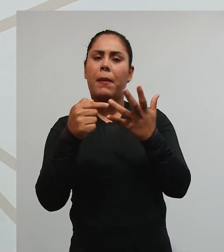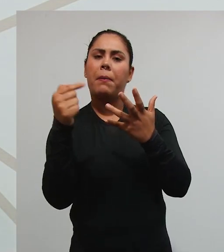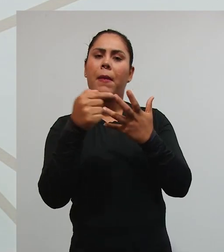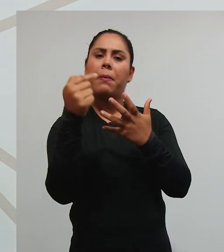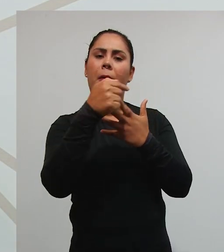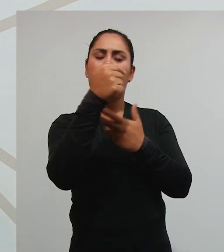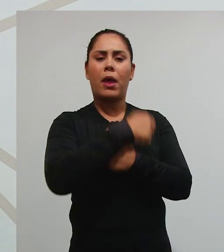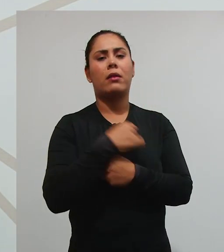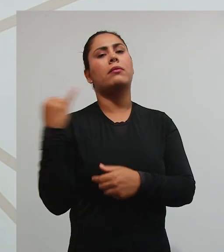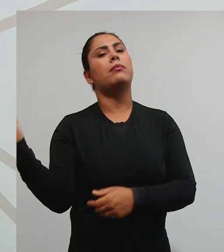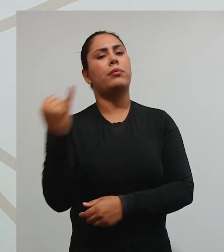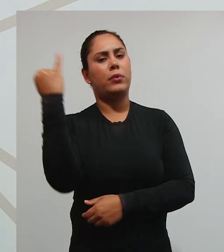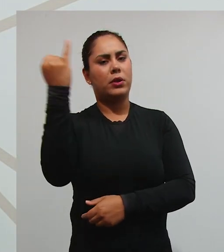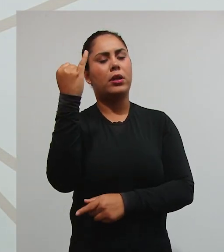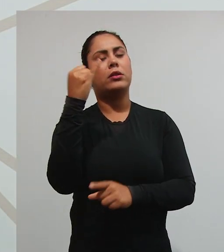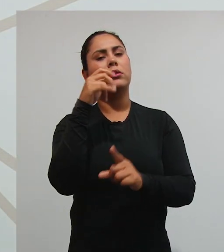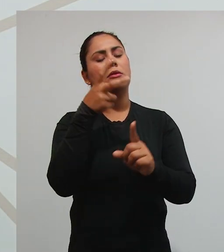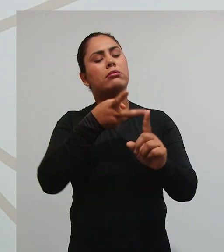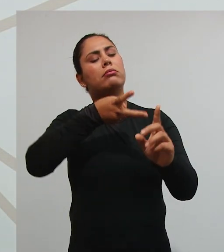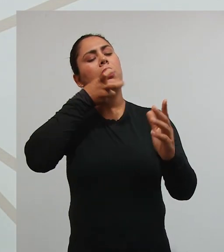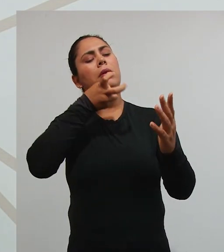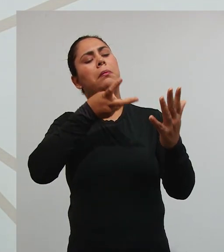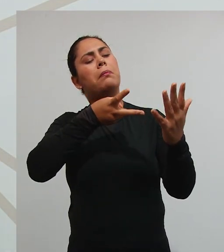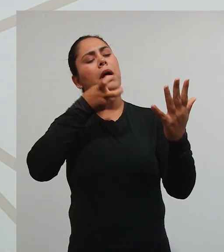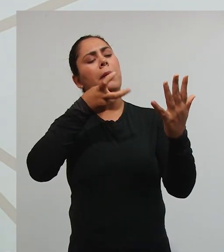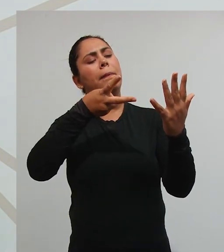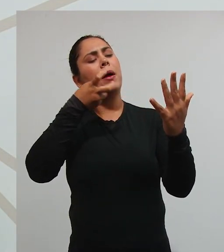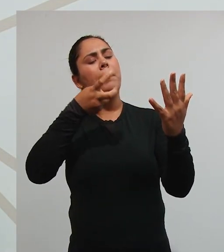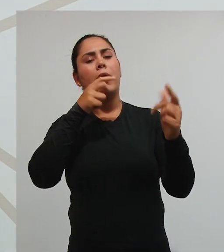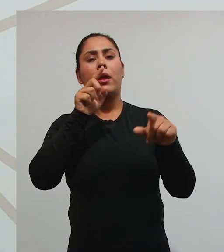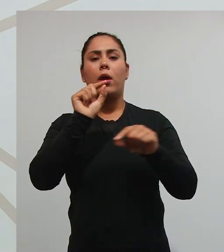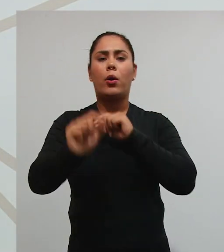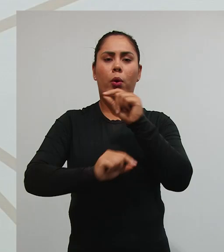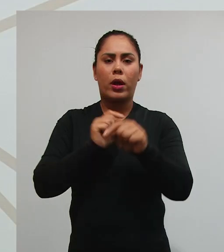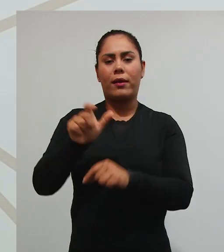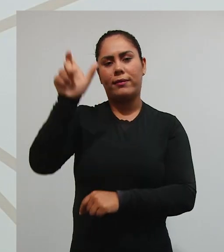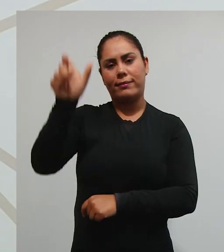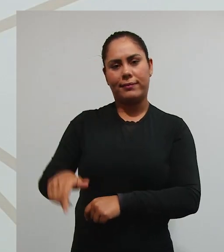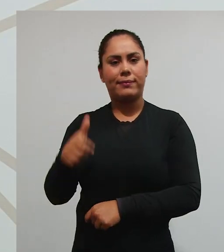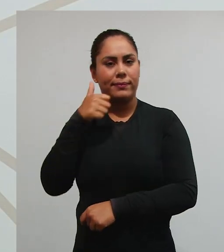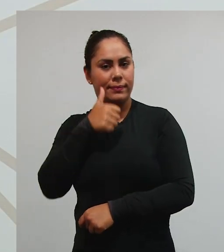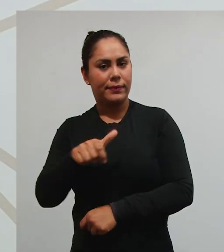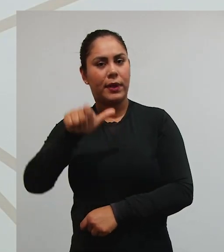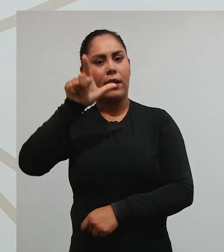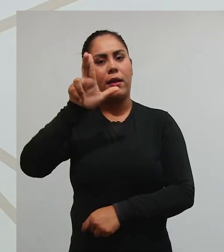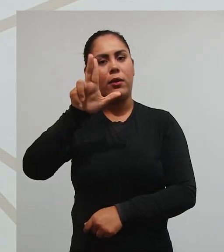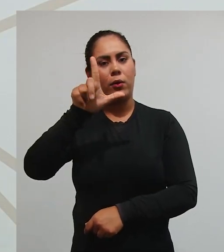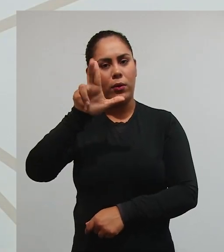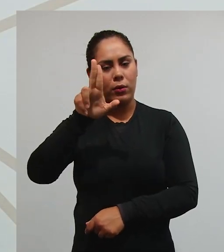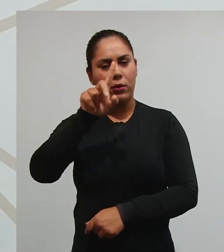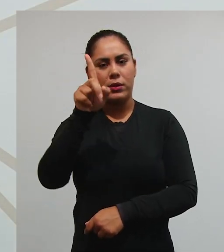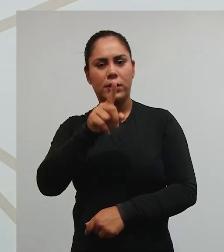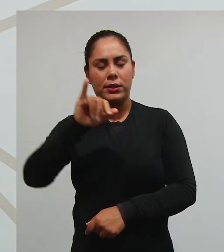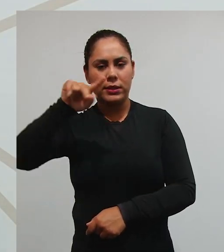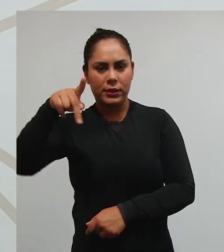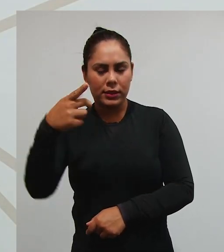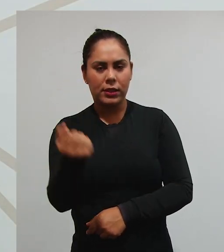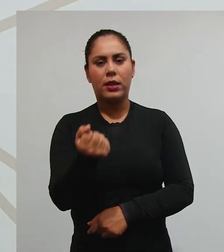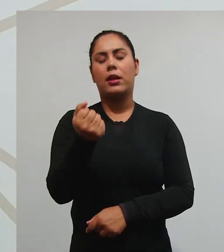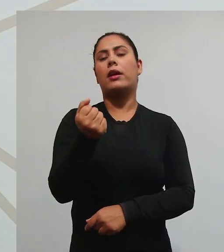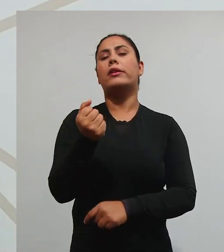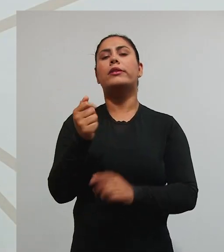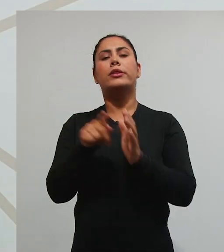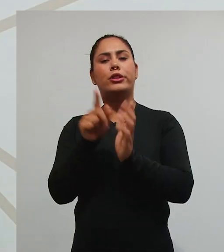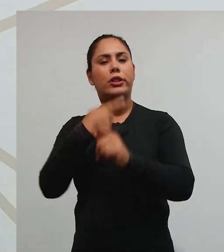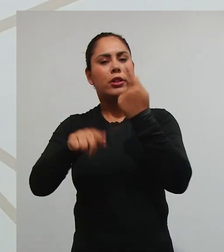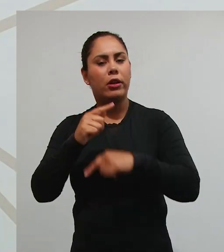são importantes de serem observados, assim como o que a Luluzinha coloca lá na gestão de pessoas, na